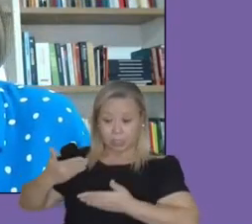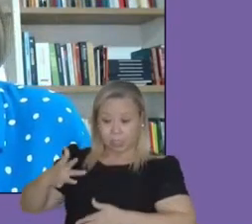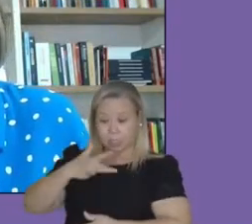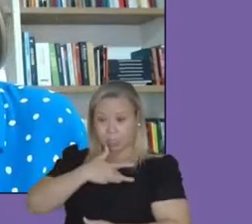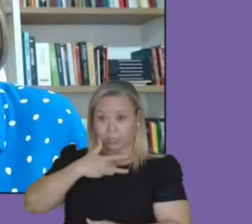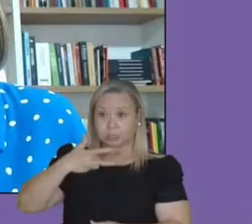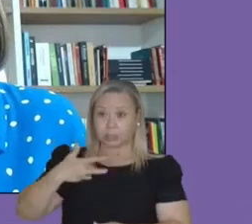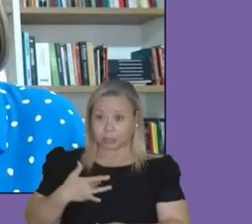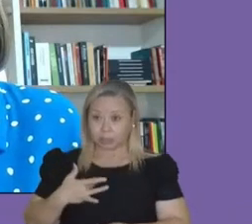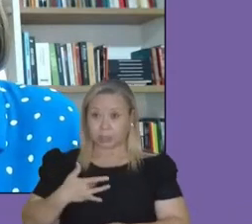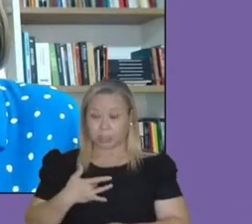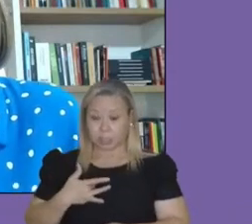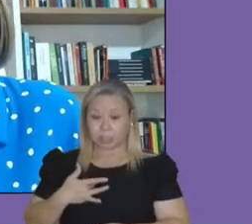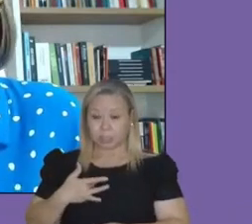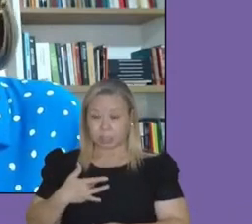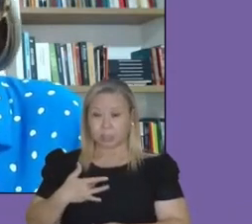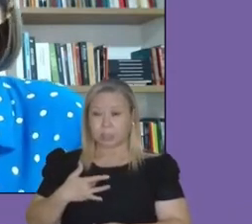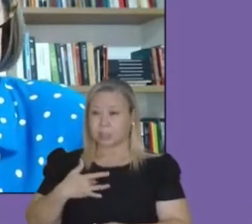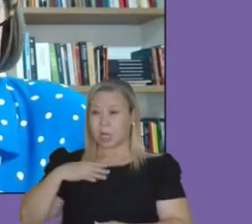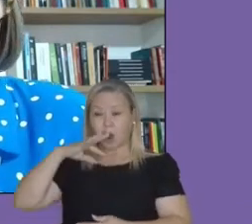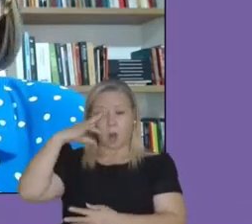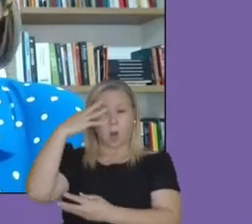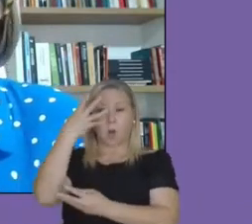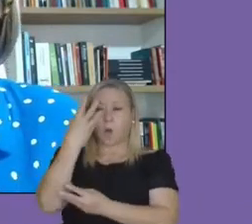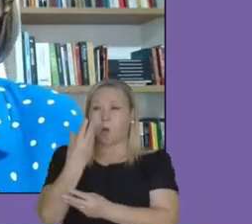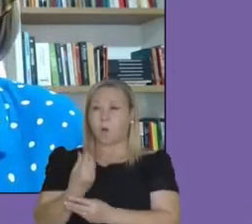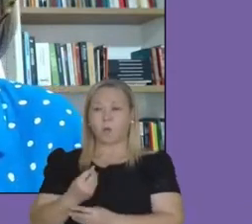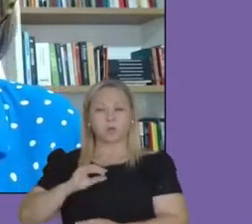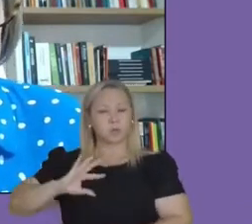saúde biopsicossocial, como trouxe a